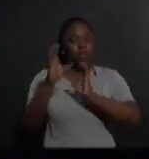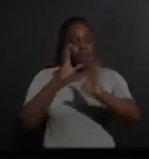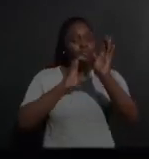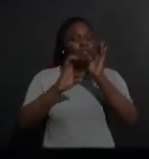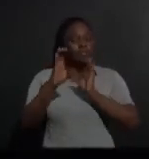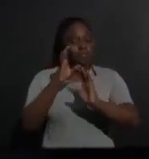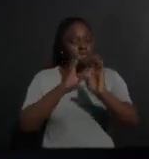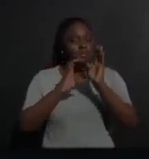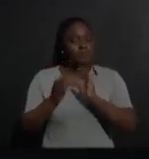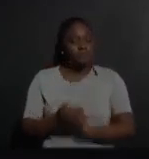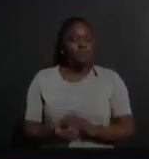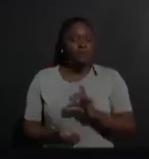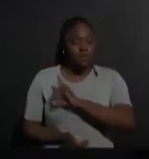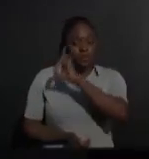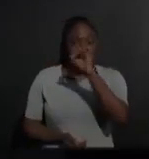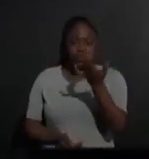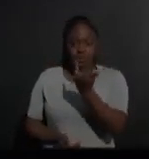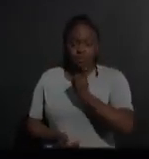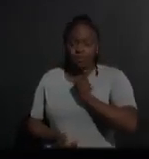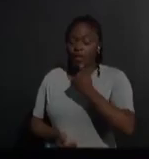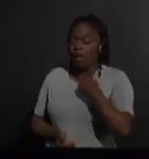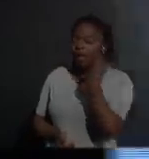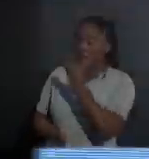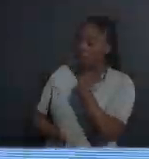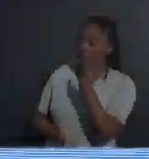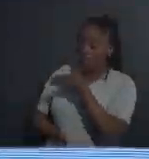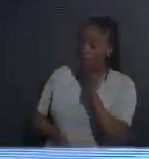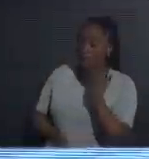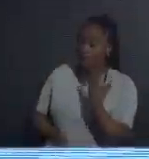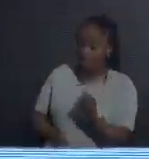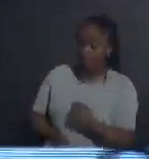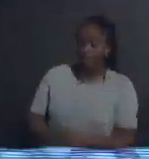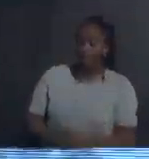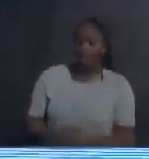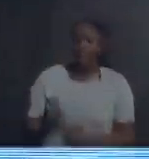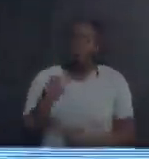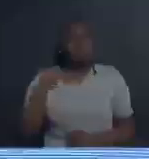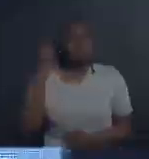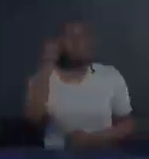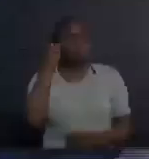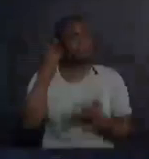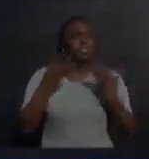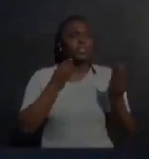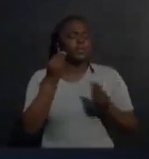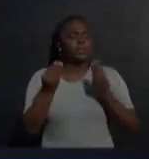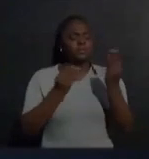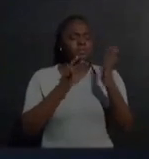Esses dias minha mulher falou comigo, eu estou cantando melhor. Falei, Jesus.